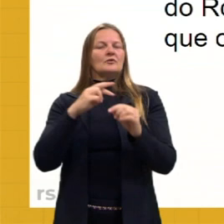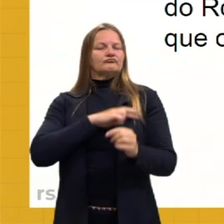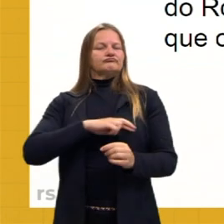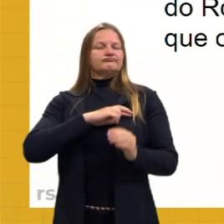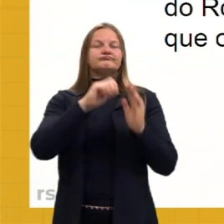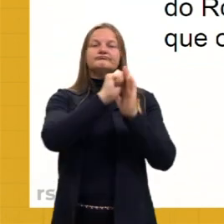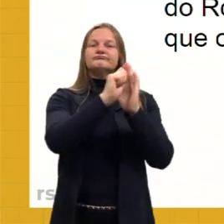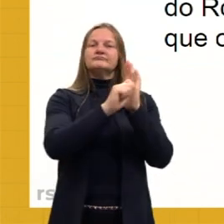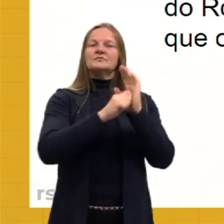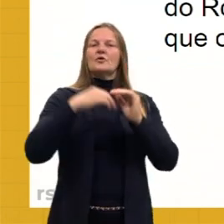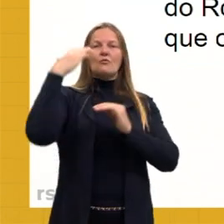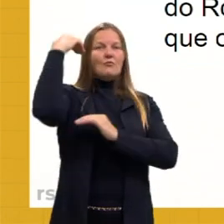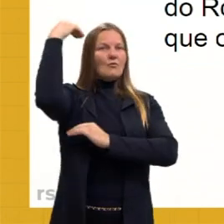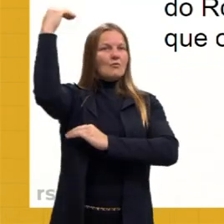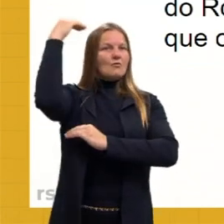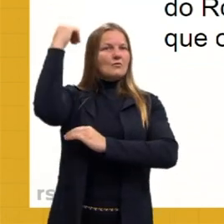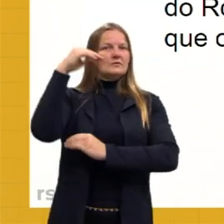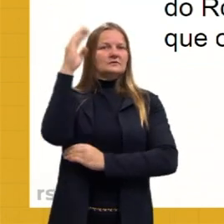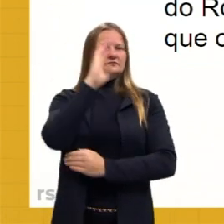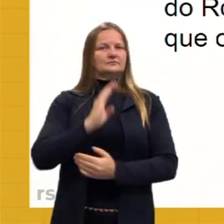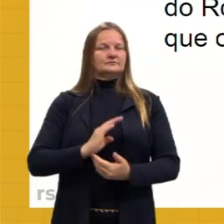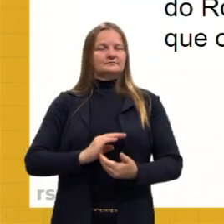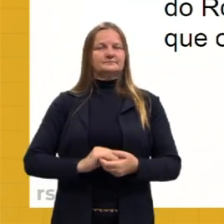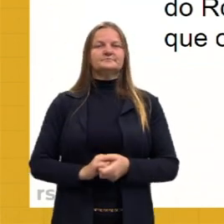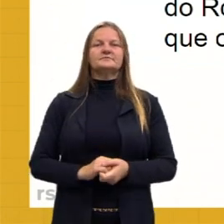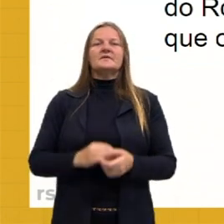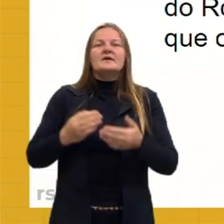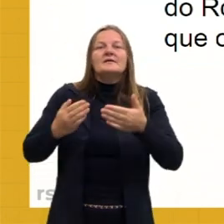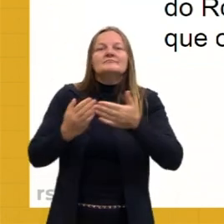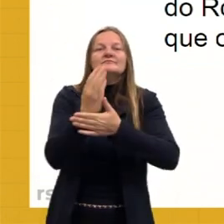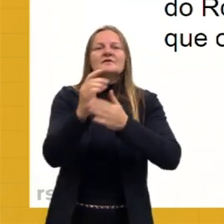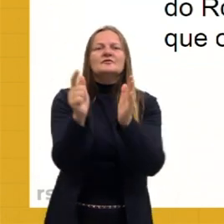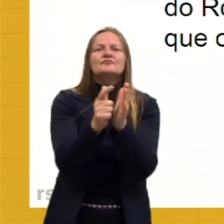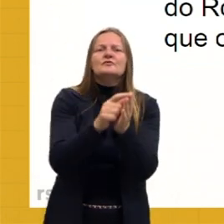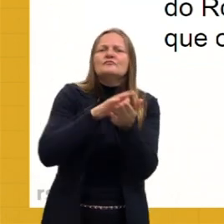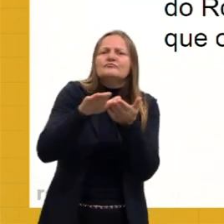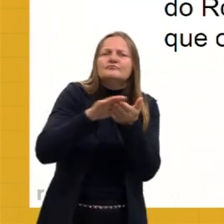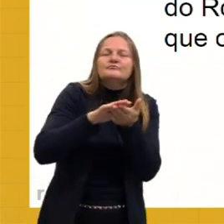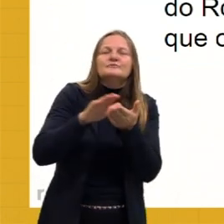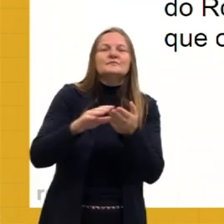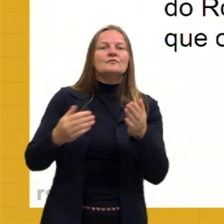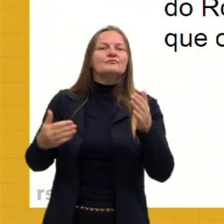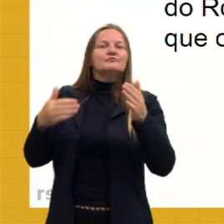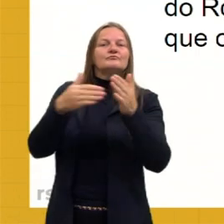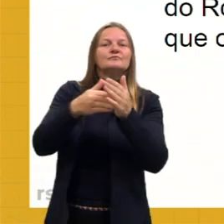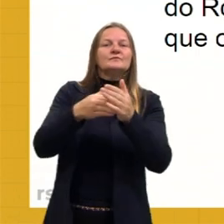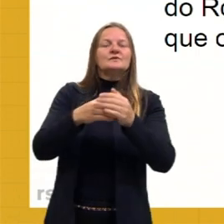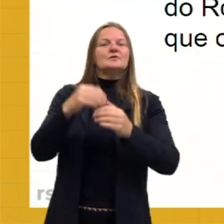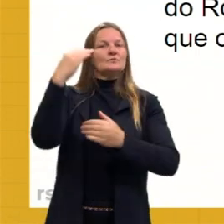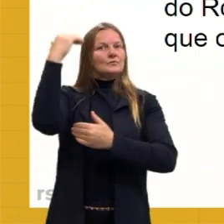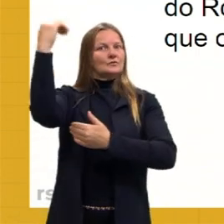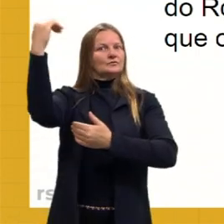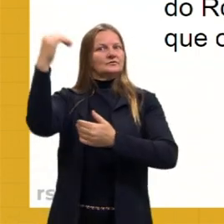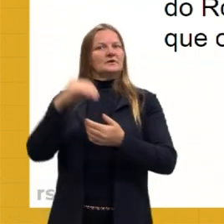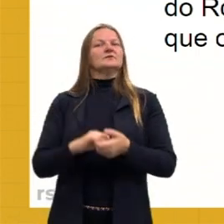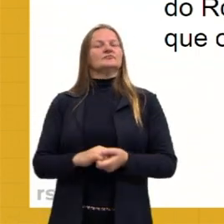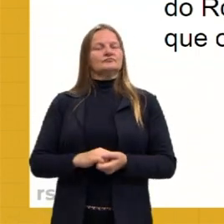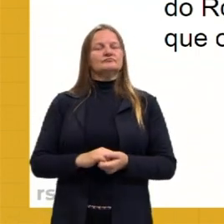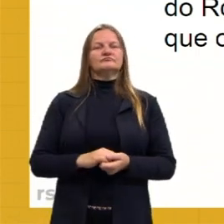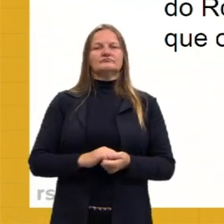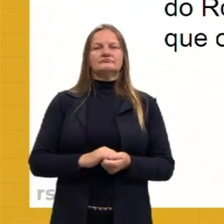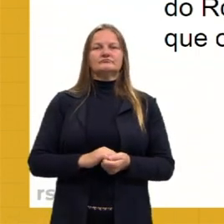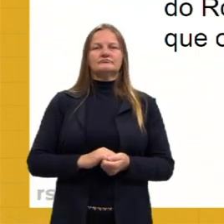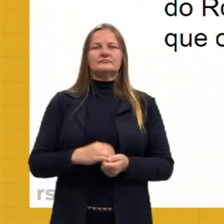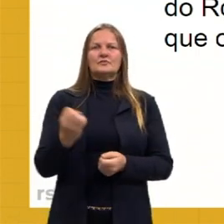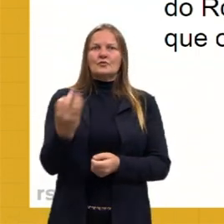romântica alcançam do sucesso no Brasil então ele através desses folhetins ele é o cansa muito sucesso muito êxito